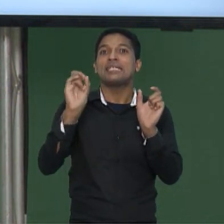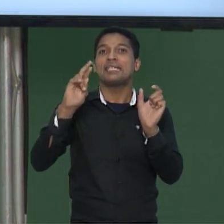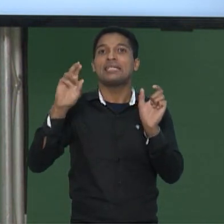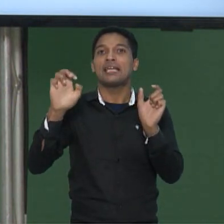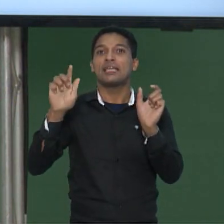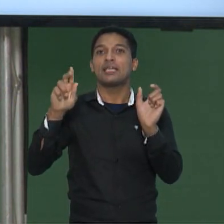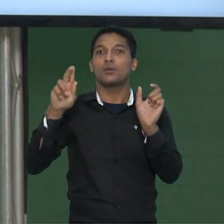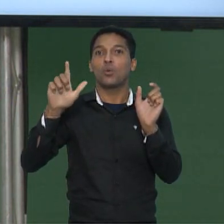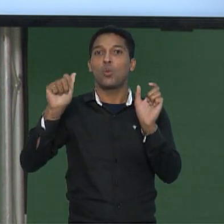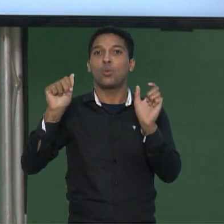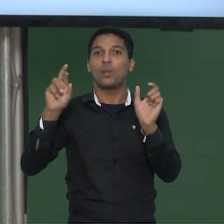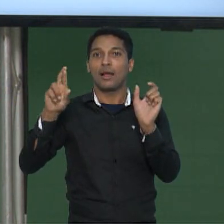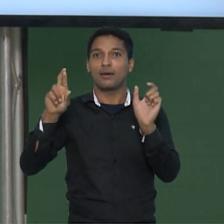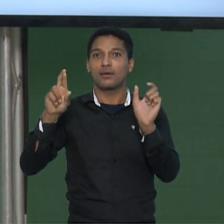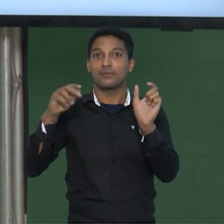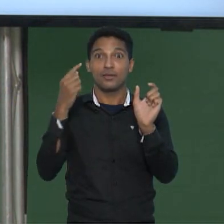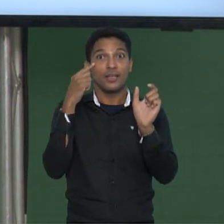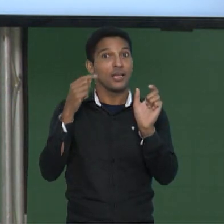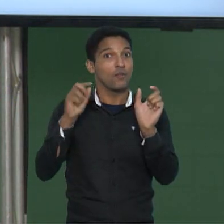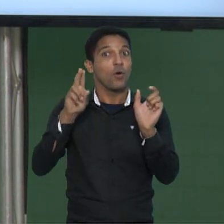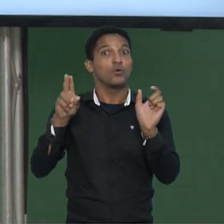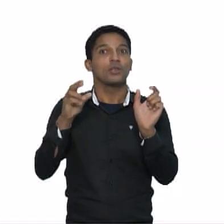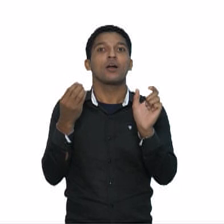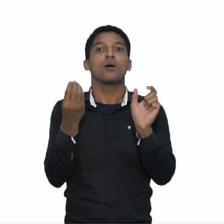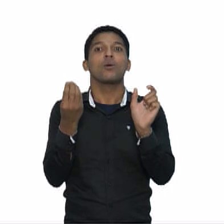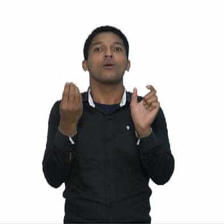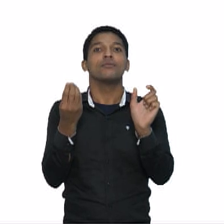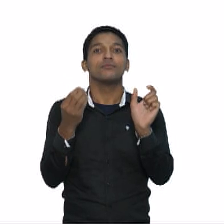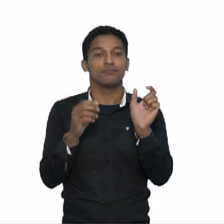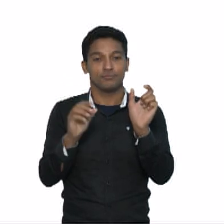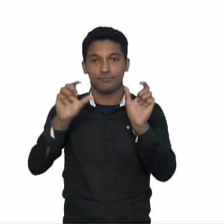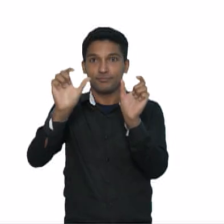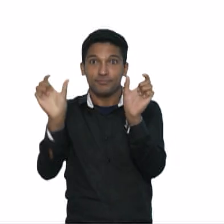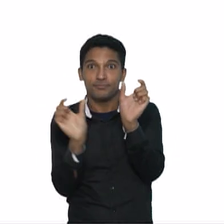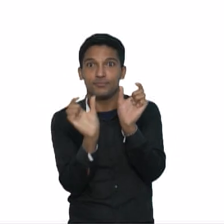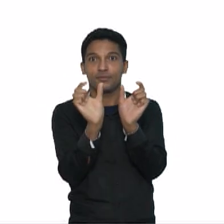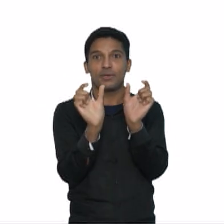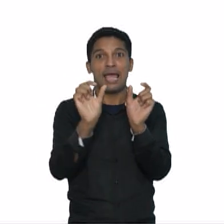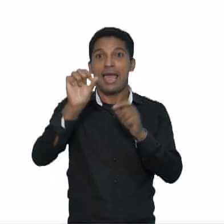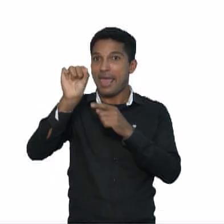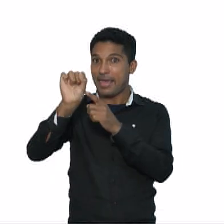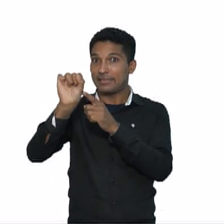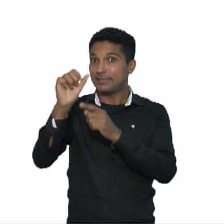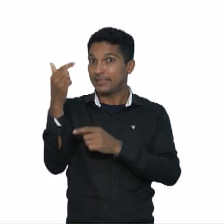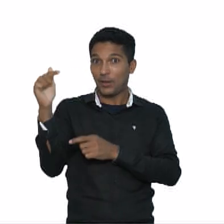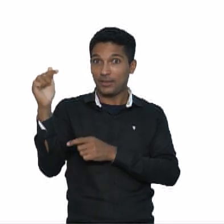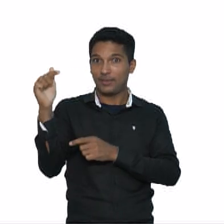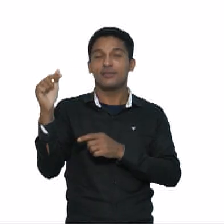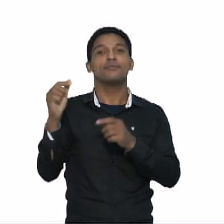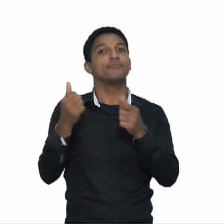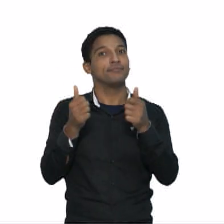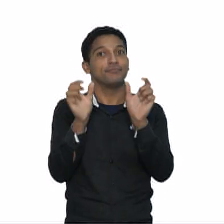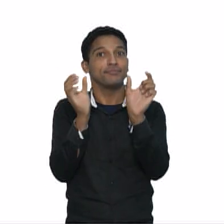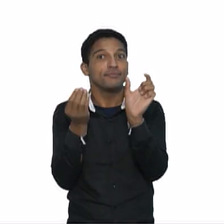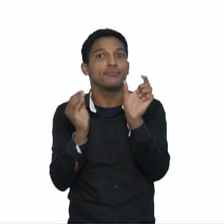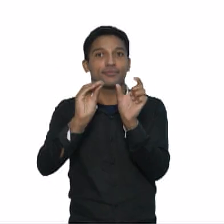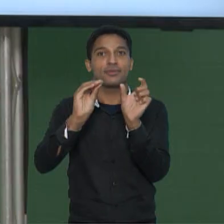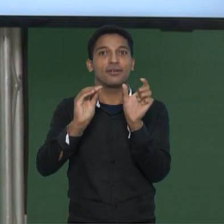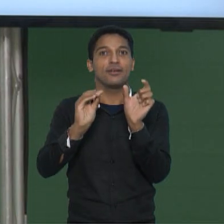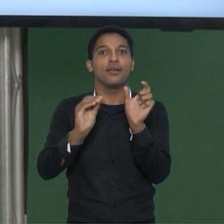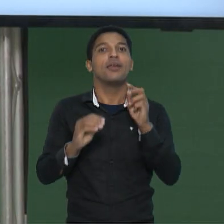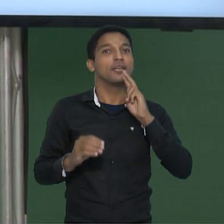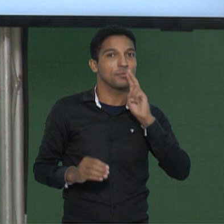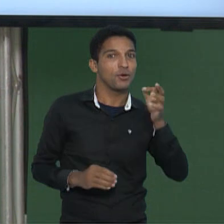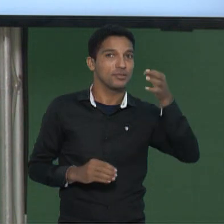vou usar o child, e sim o children, e que não tem S no final? Muito bem, opção